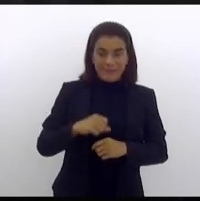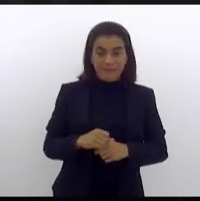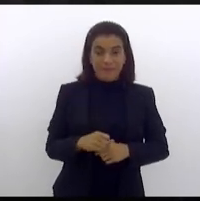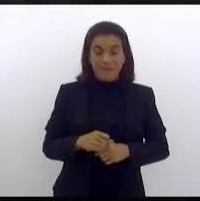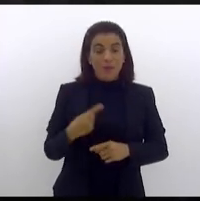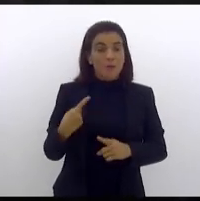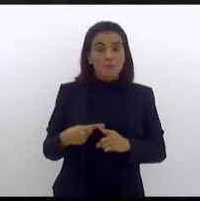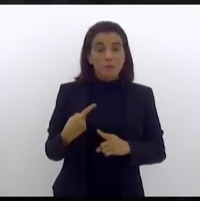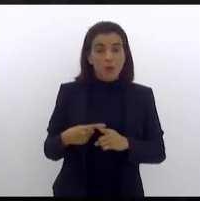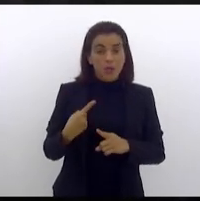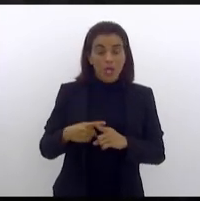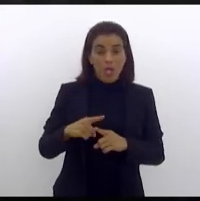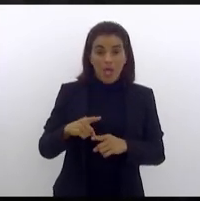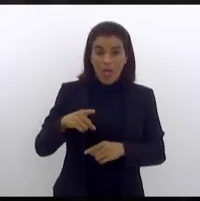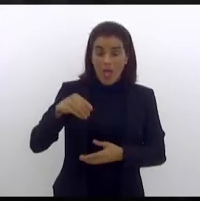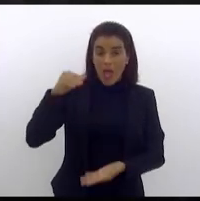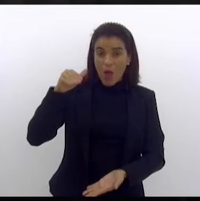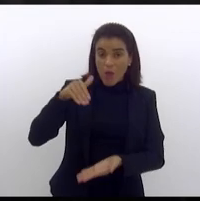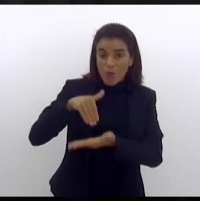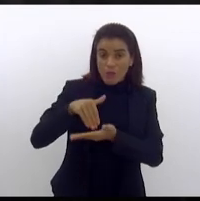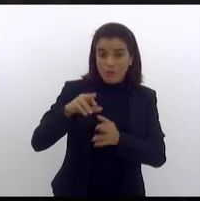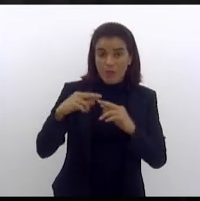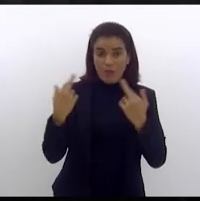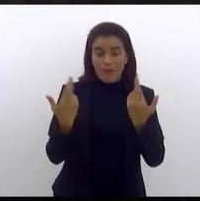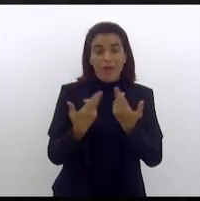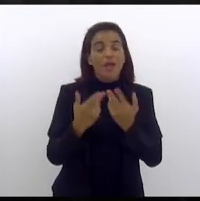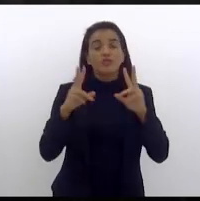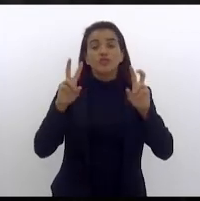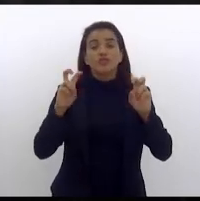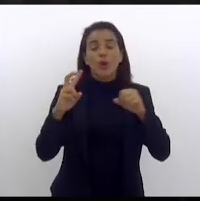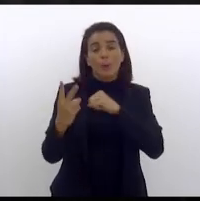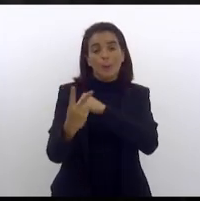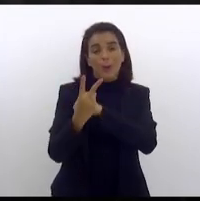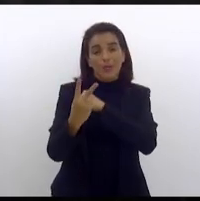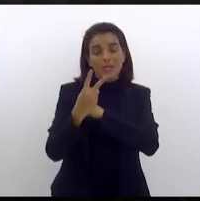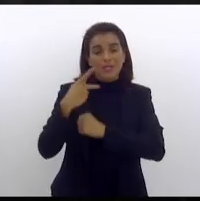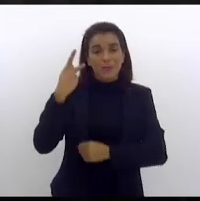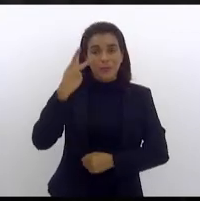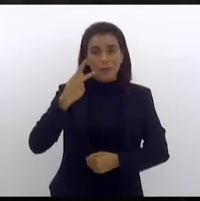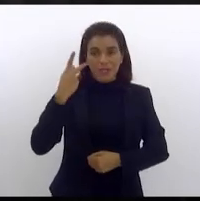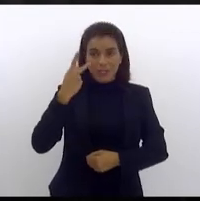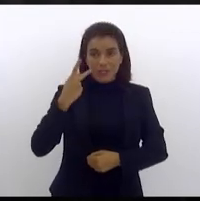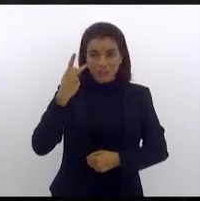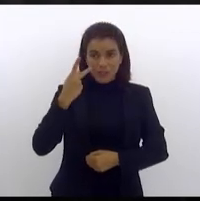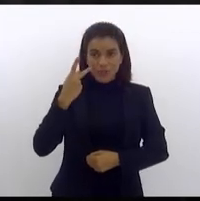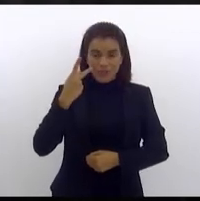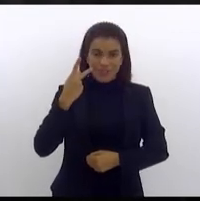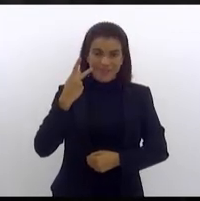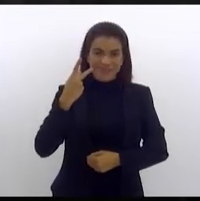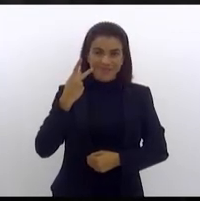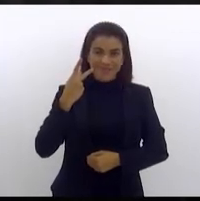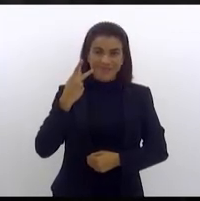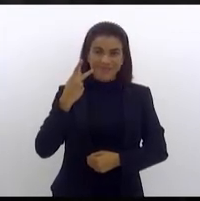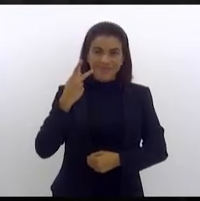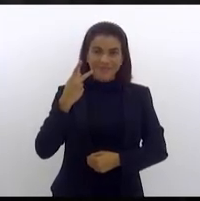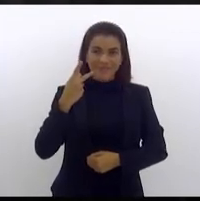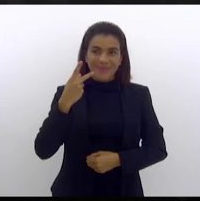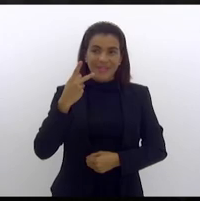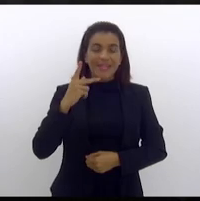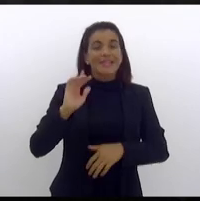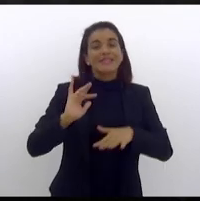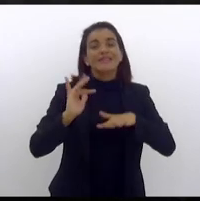último núcleo foi sobre a imunidade parlamentar usando a linguagem popular